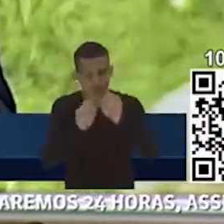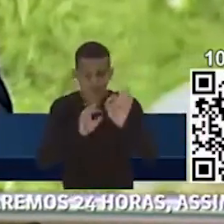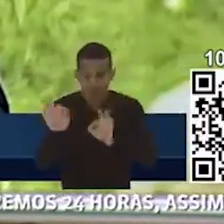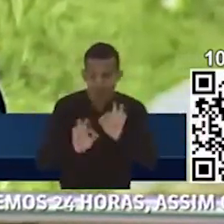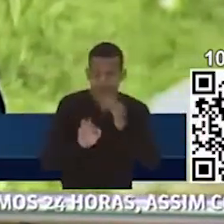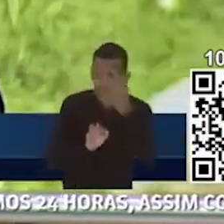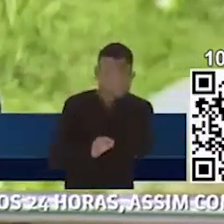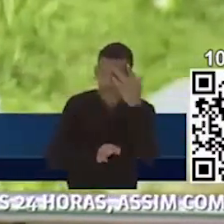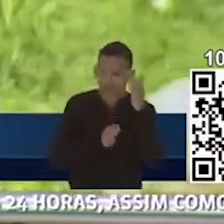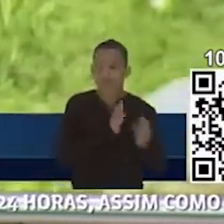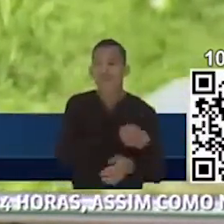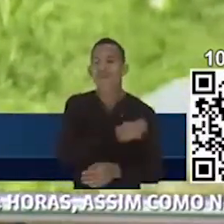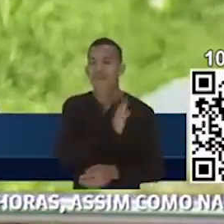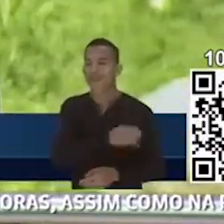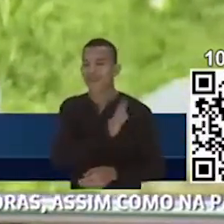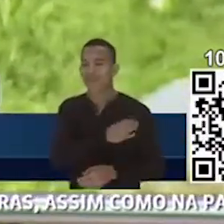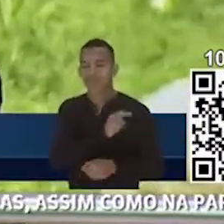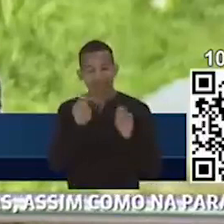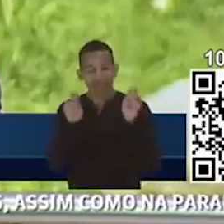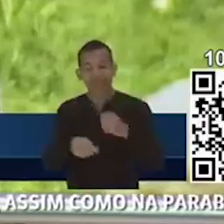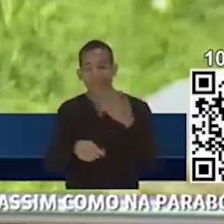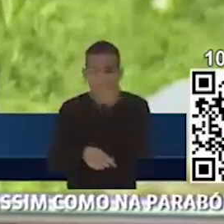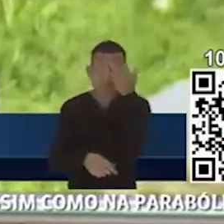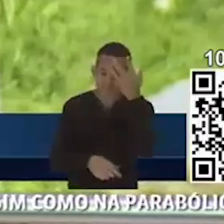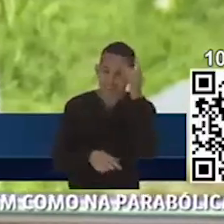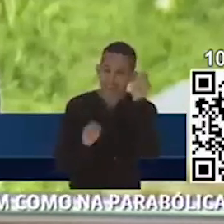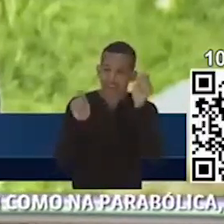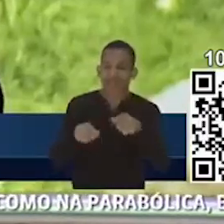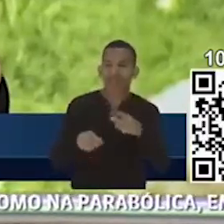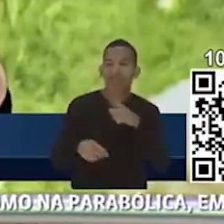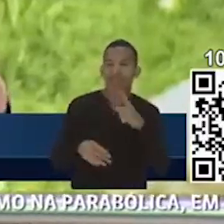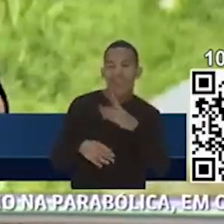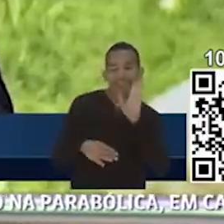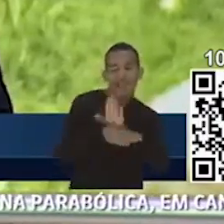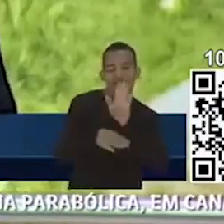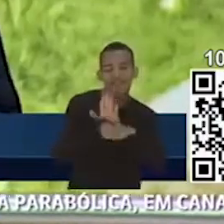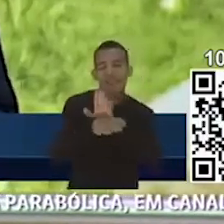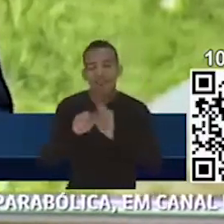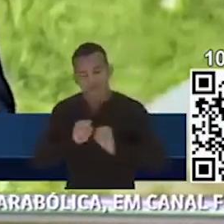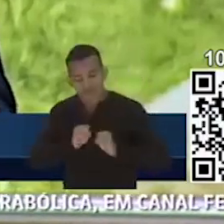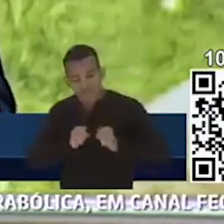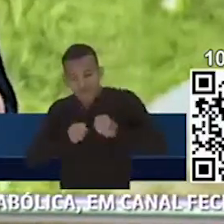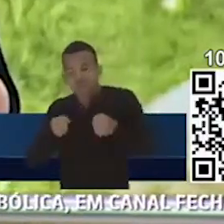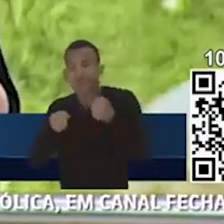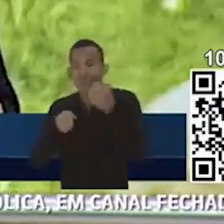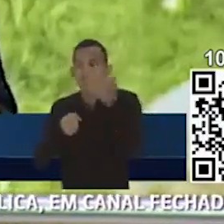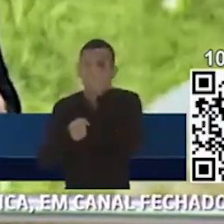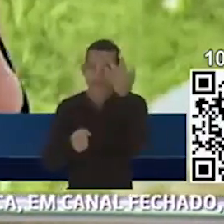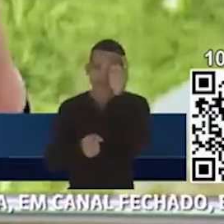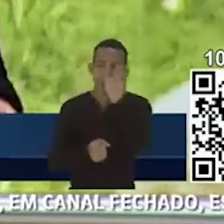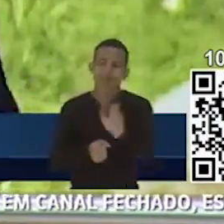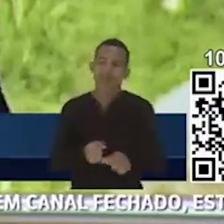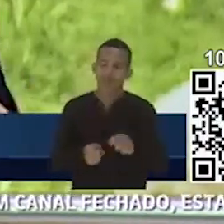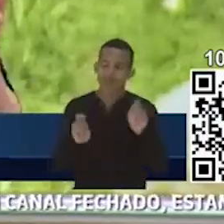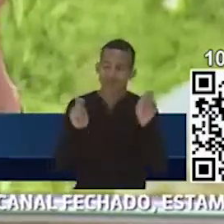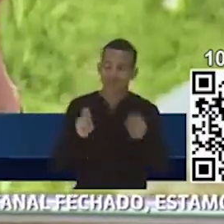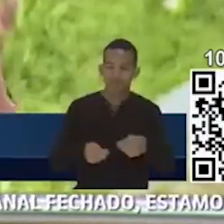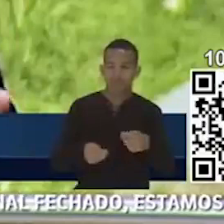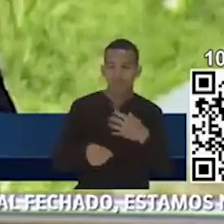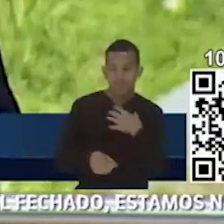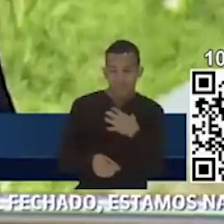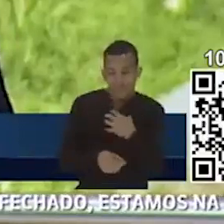coração, Senhor Jesus Cristo, possa, meu Pai, fortalecer, possa sim sentir